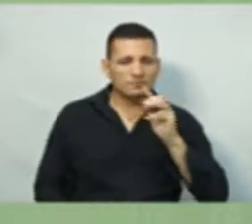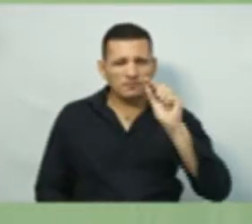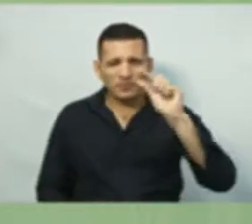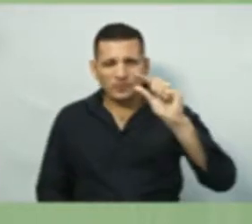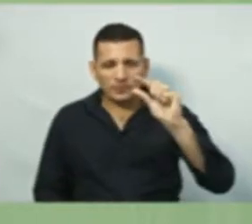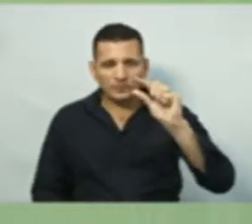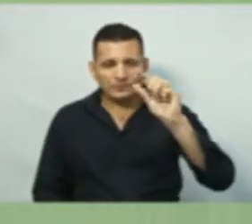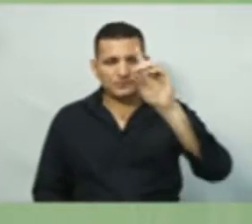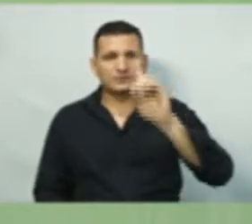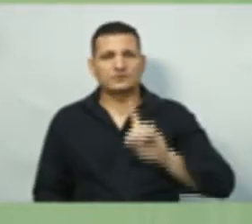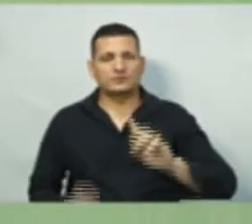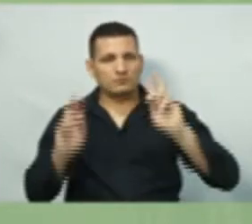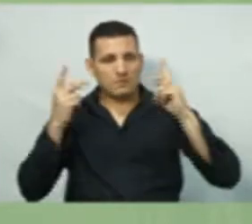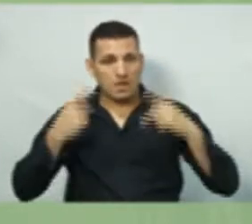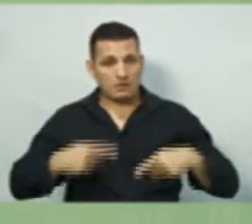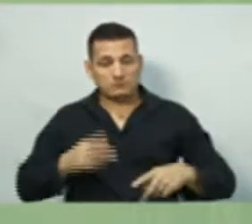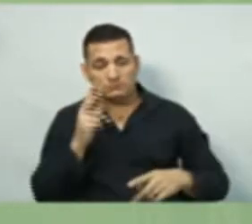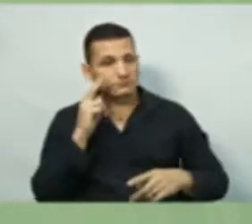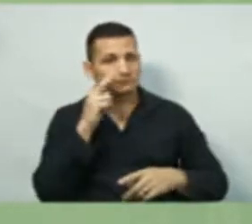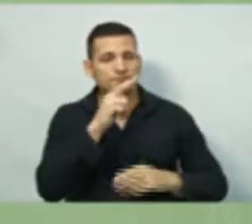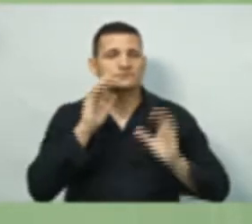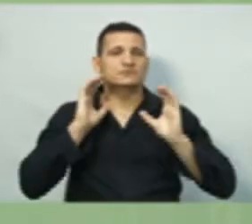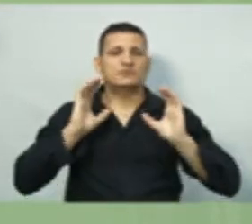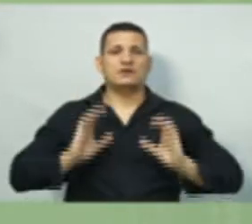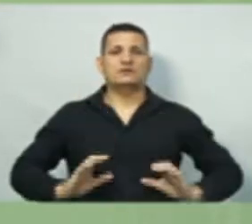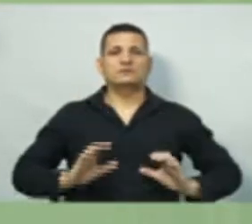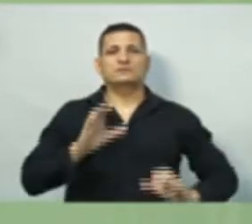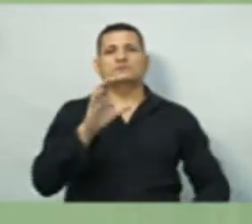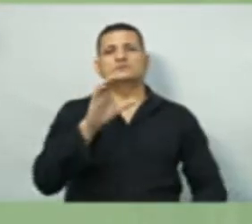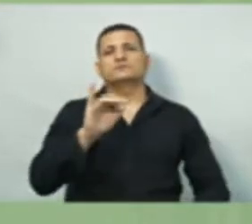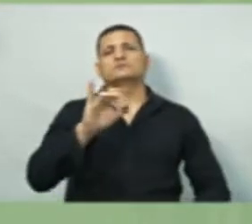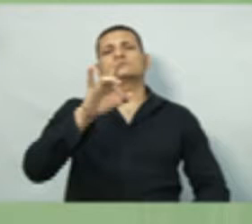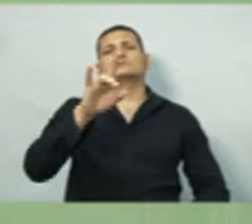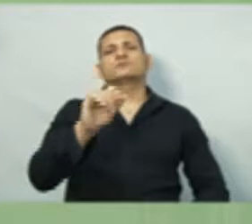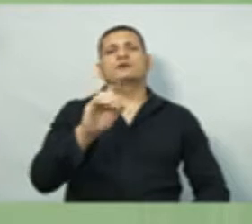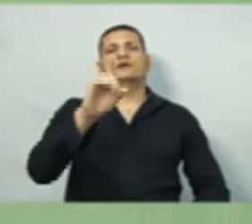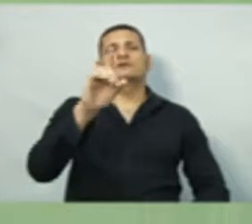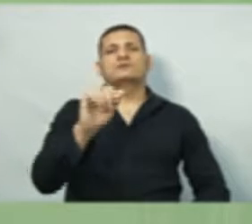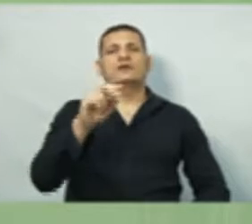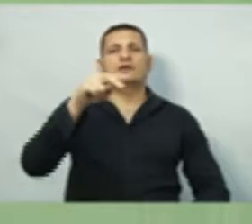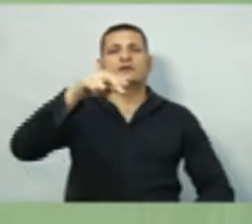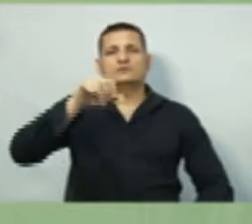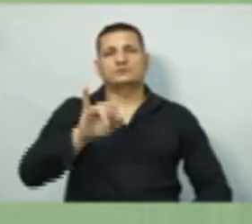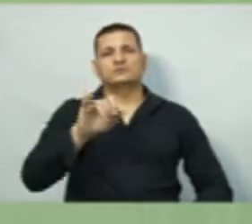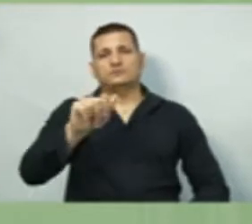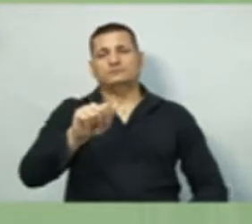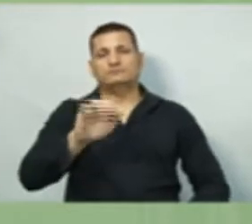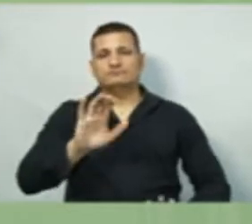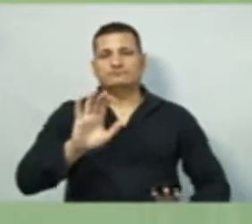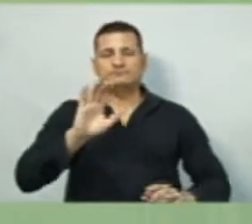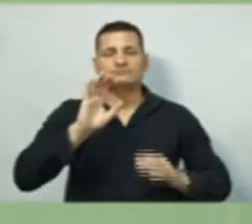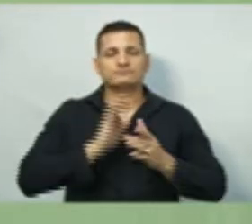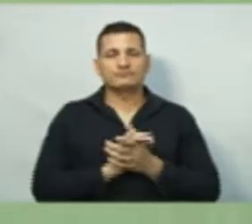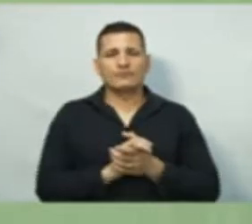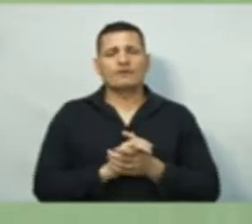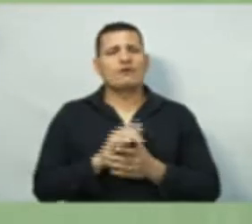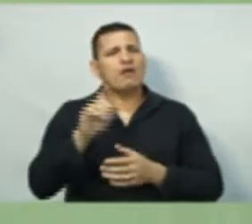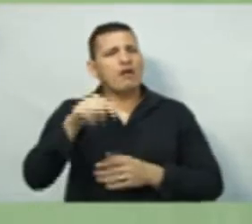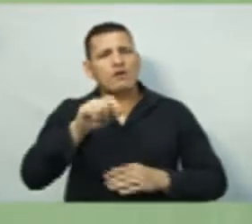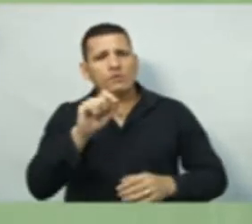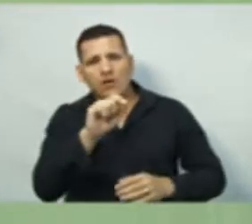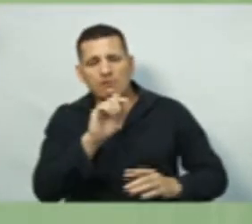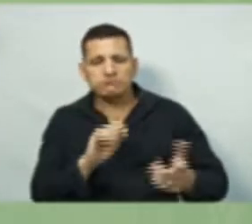à cidadania. Cidadania é a tomada de consciência de seus direitos, tendo